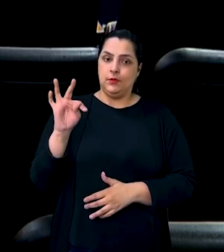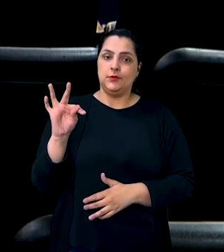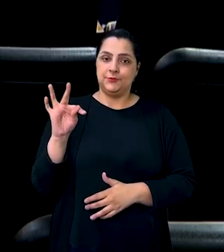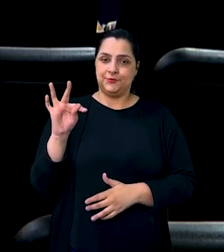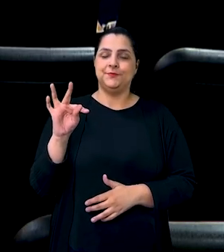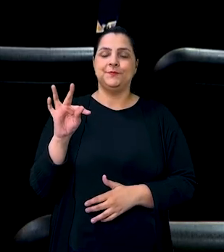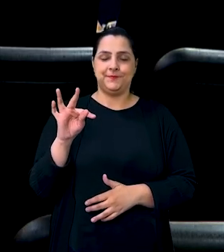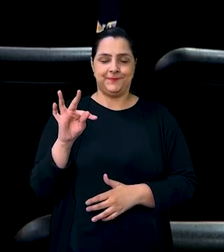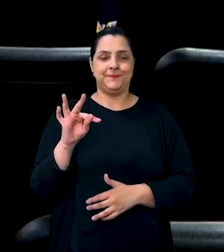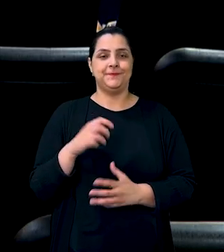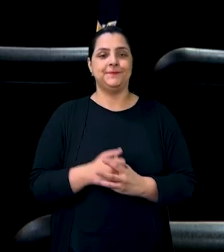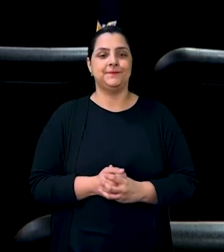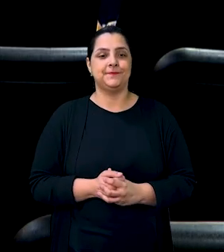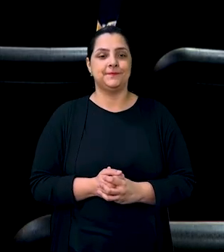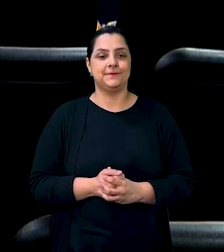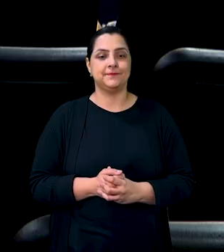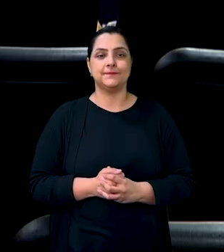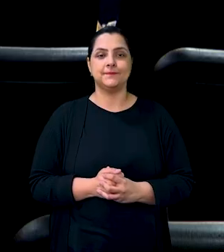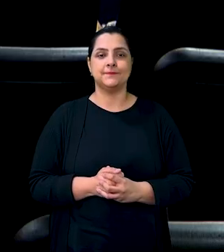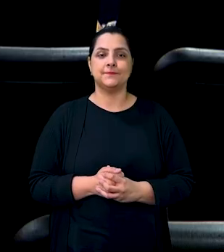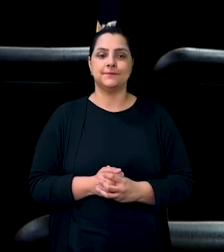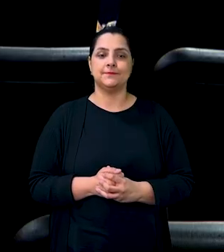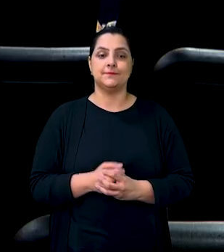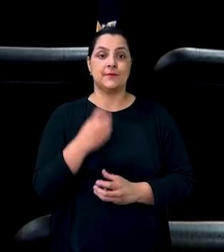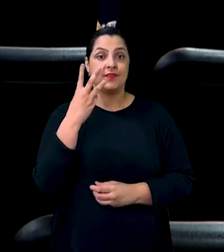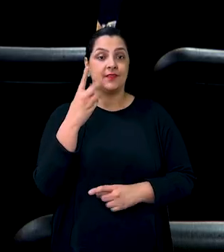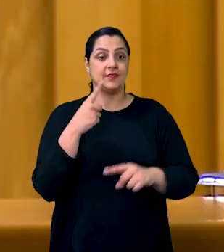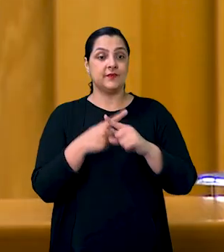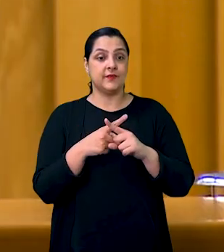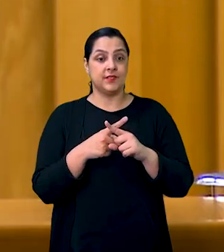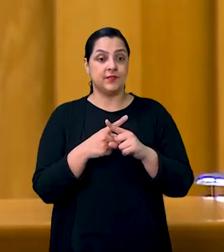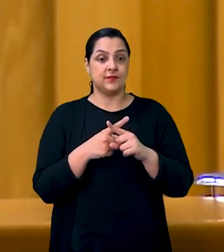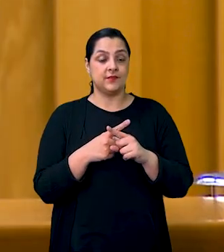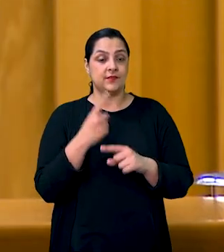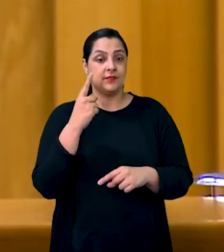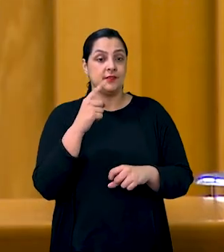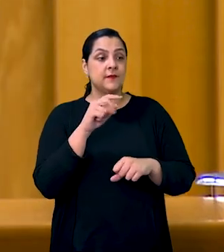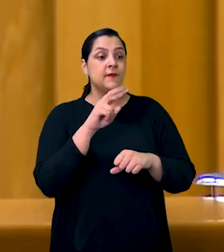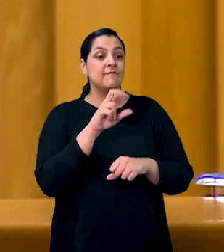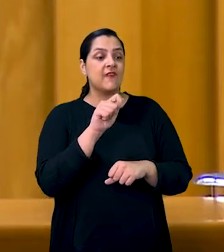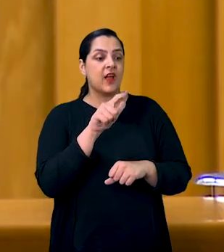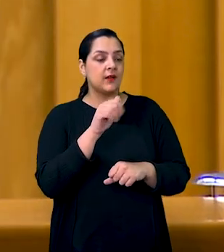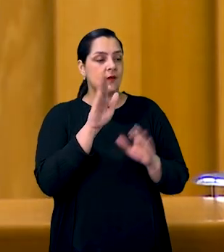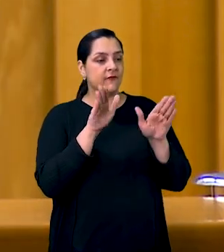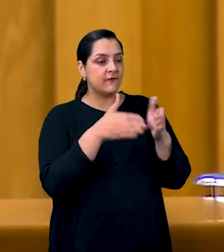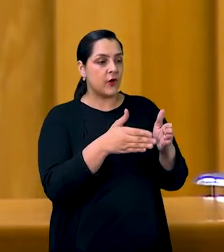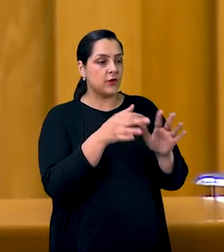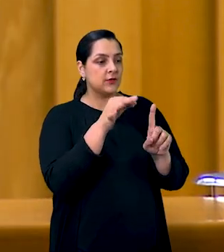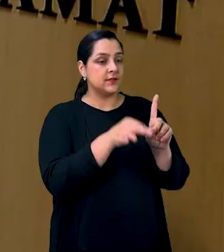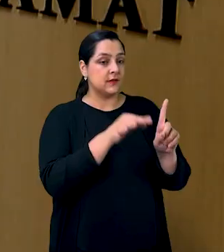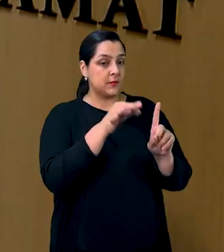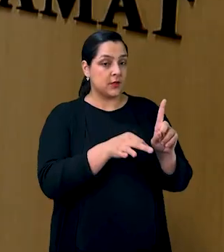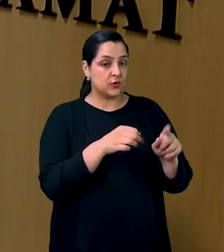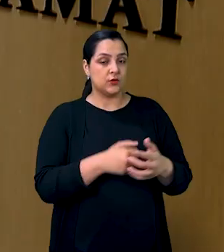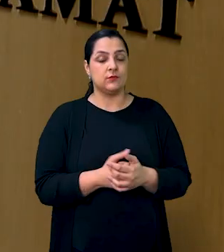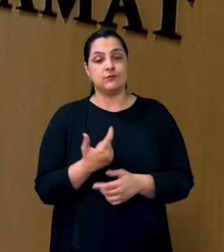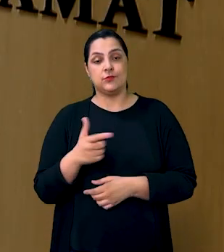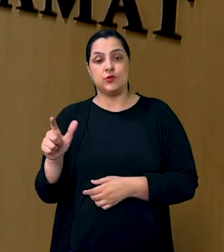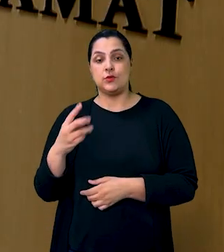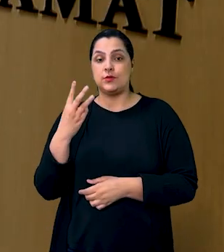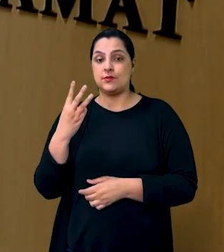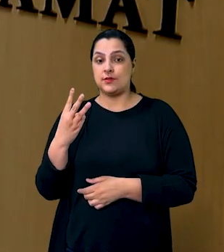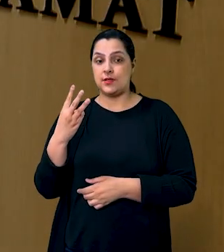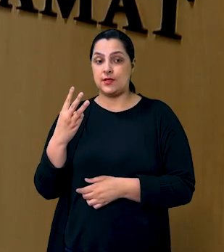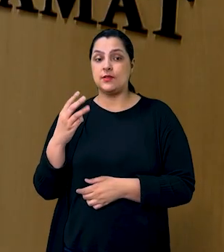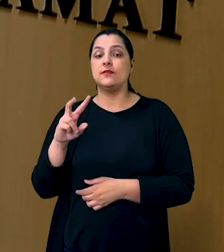e Aperfeiçoamento de Magistrados do Trabalho, a ENAMAT, 3 vezes em uma das vagas reservadas a desembargadores do trabalho